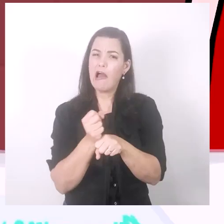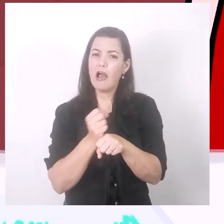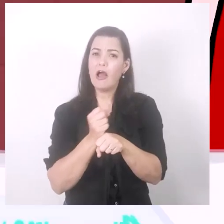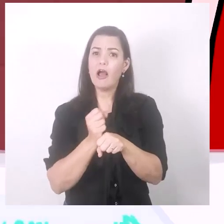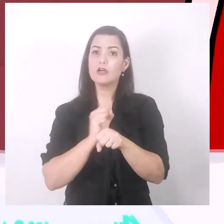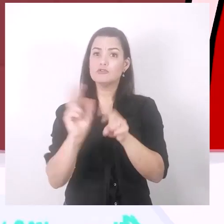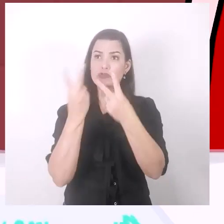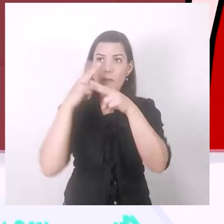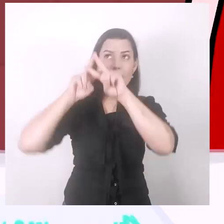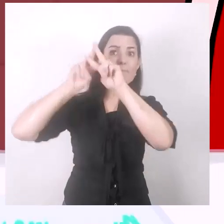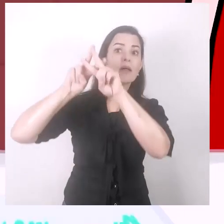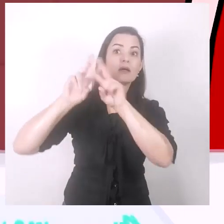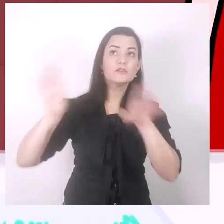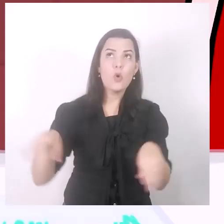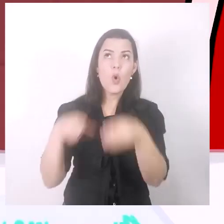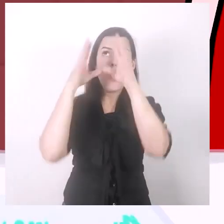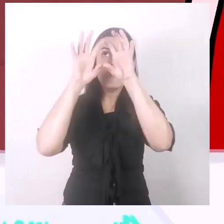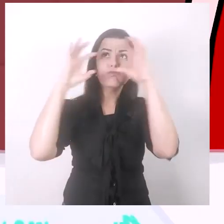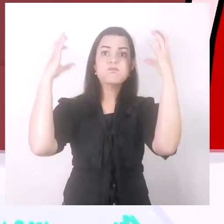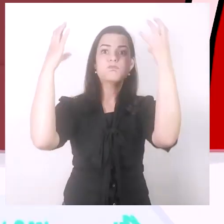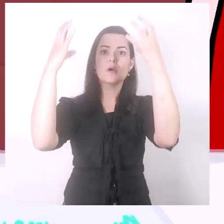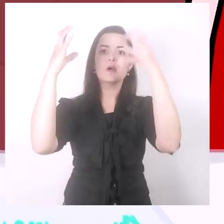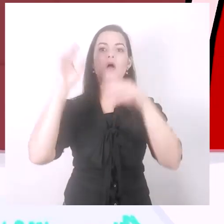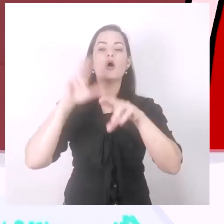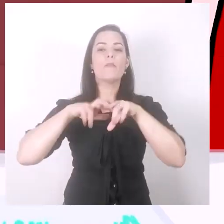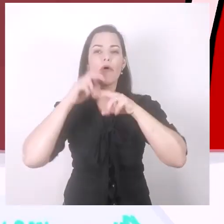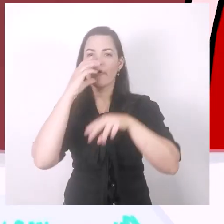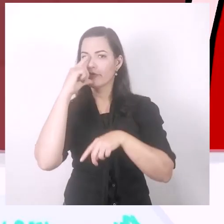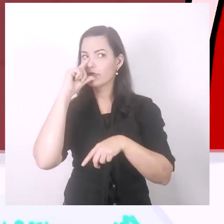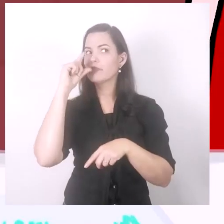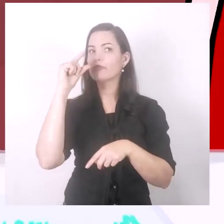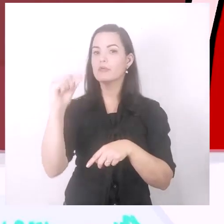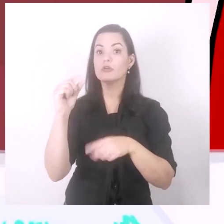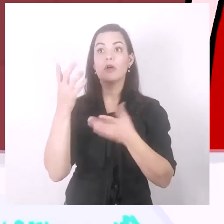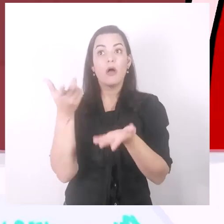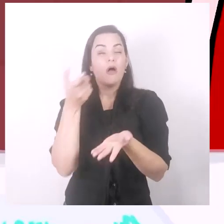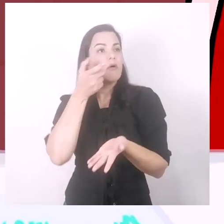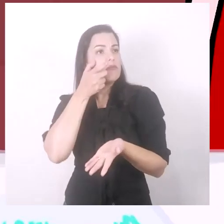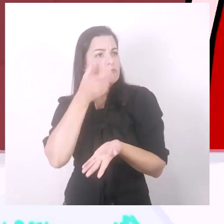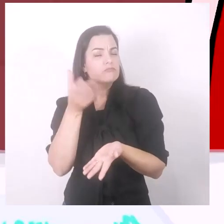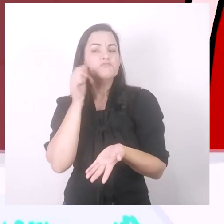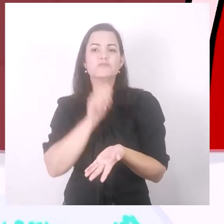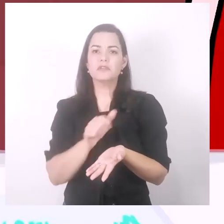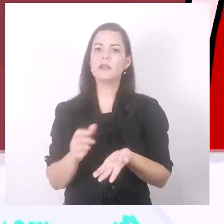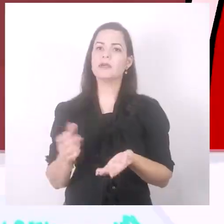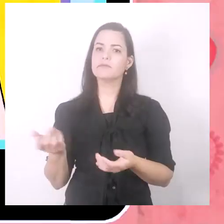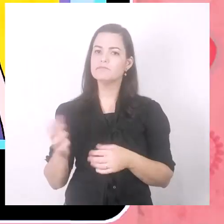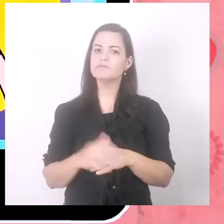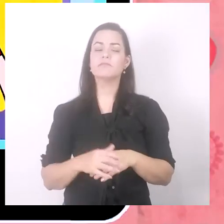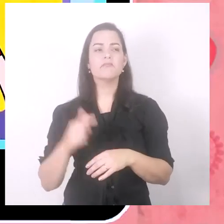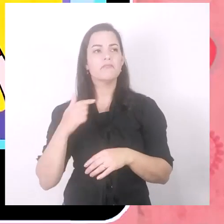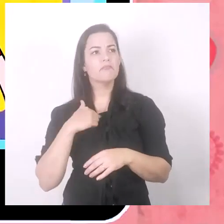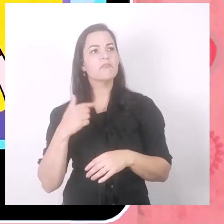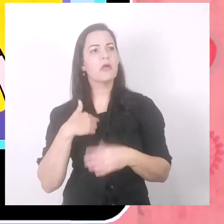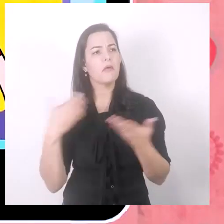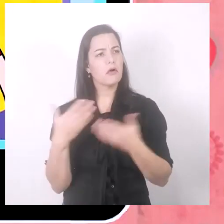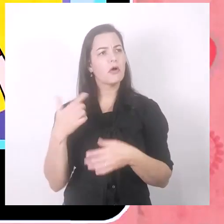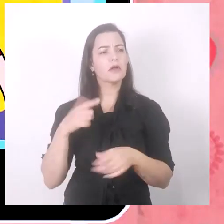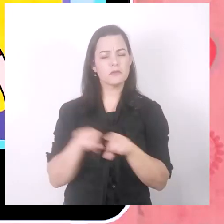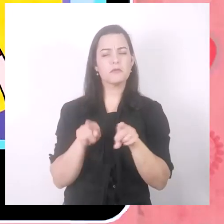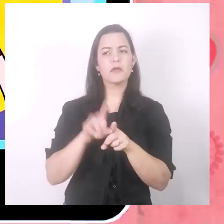torre. E olha que mulher interessante ela se tornou. Vou lhes confessar, fiquei fã de Rapunzel. Quer